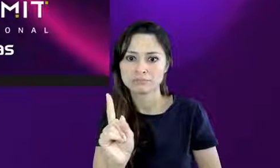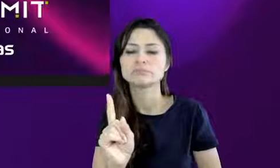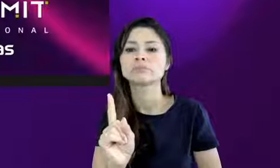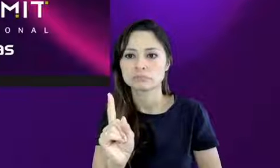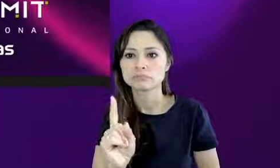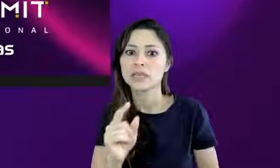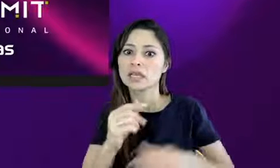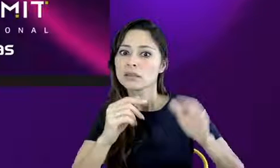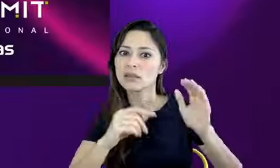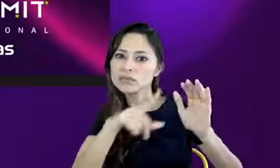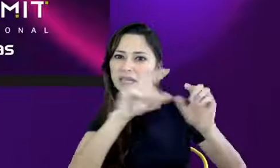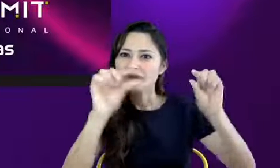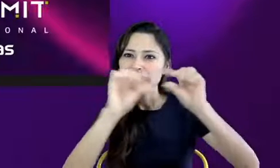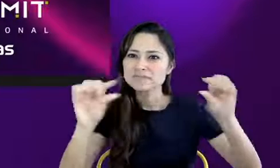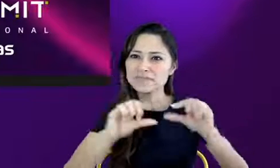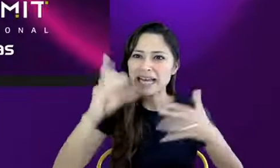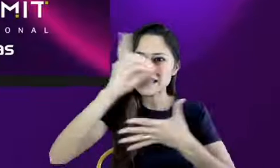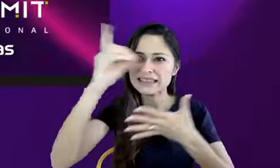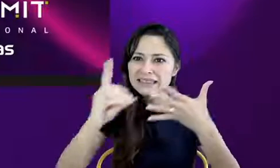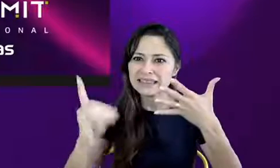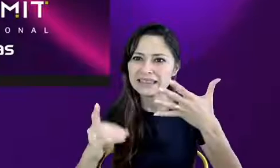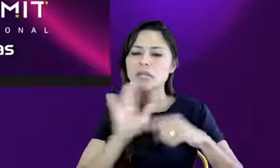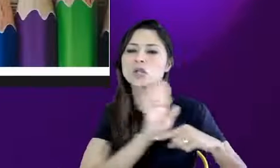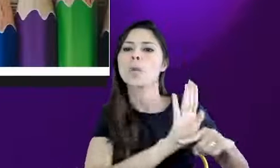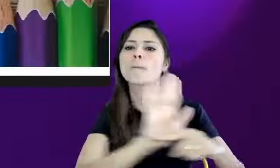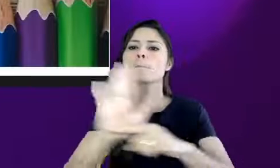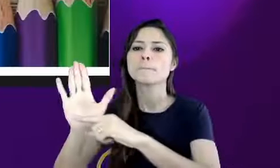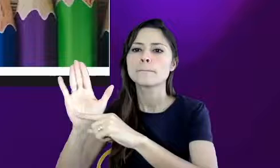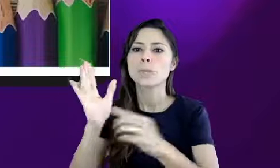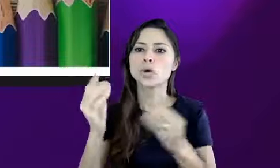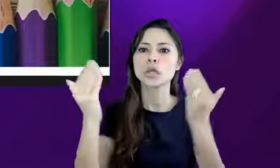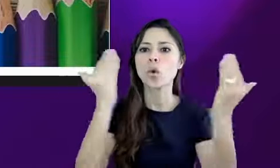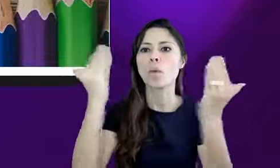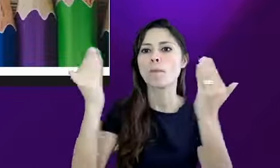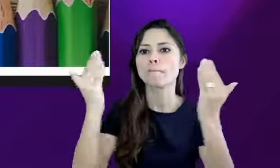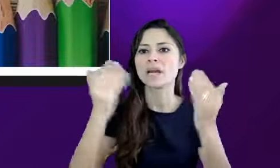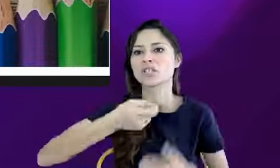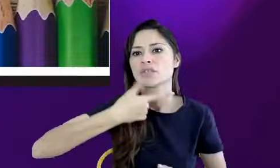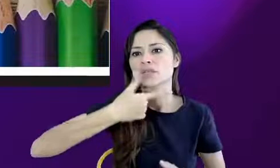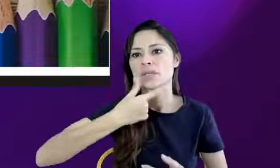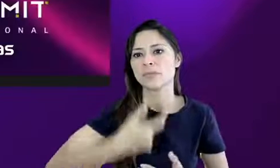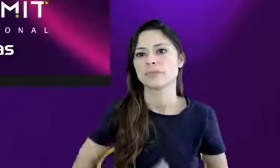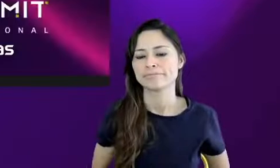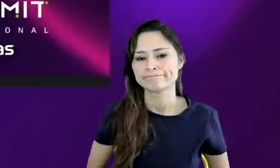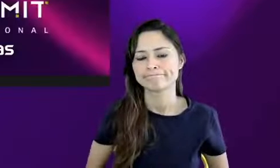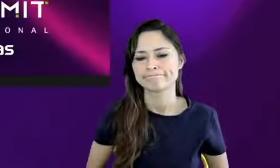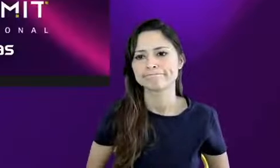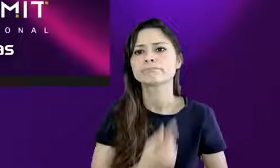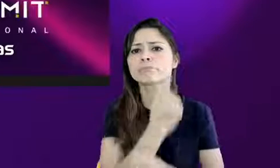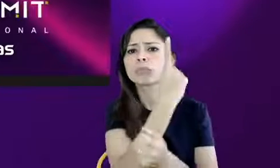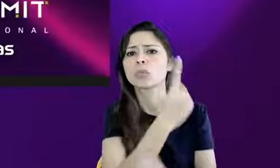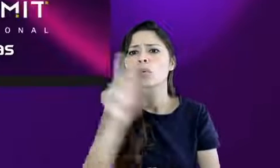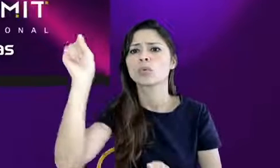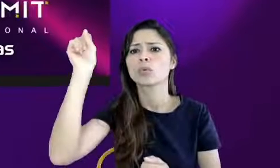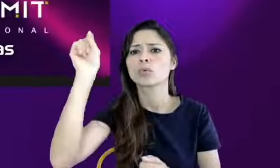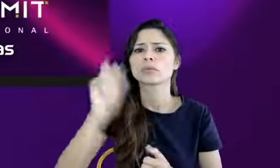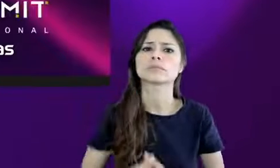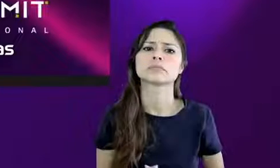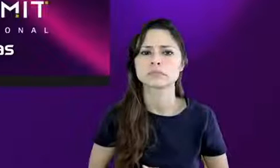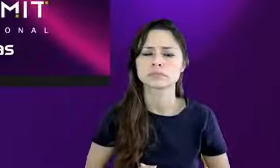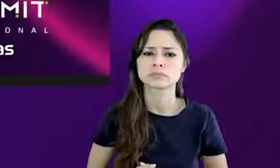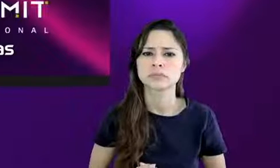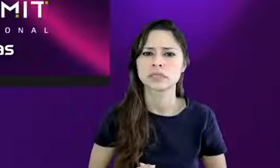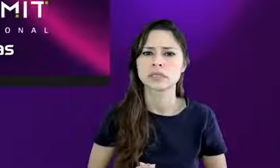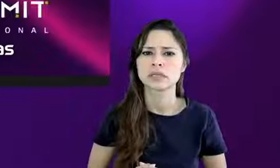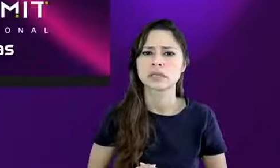azatioprina. Portanto, os dados para o ustekinumab precisam ser um pouco melhores. E, por último, em relação à bolsite leal, que é uma situação bem